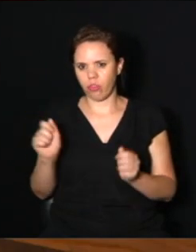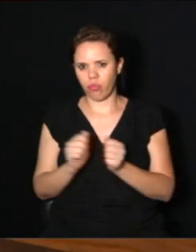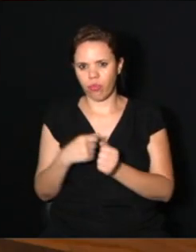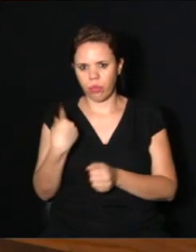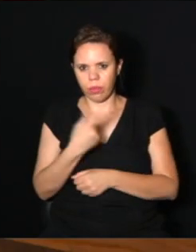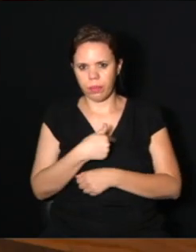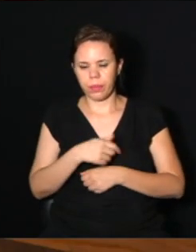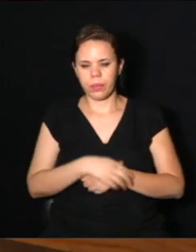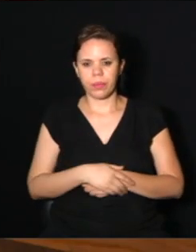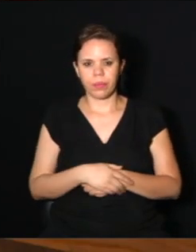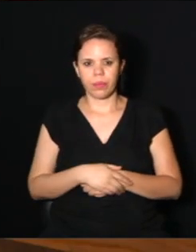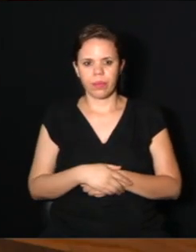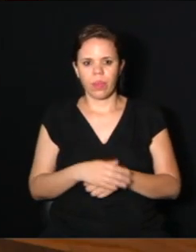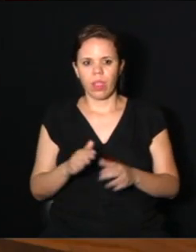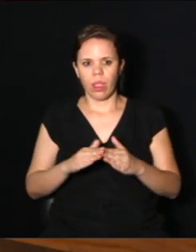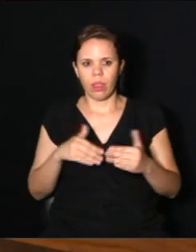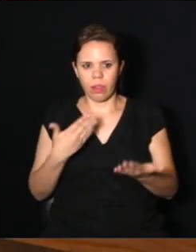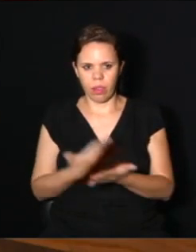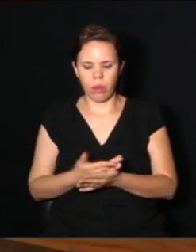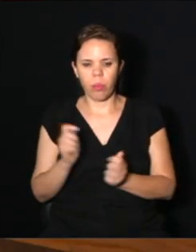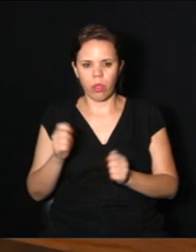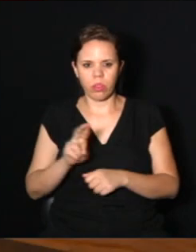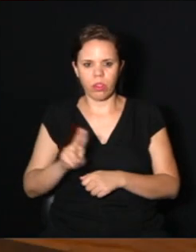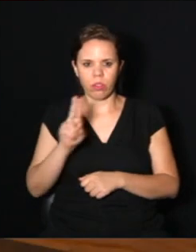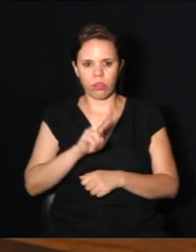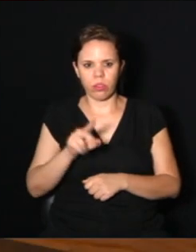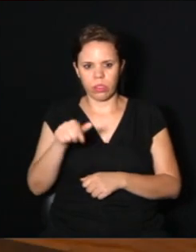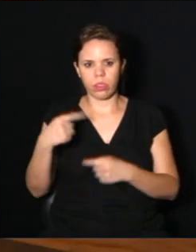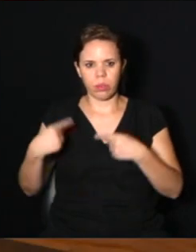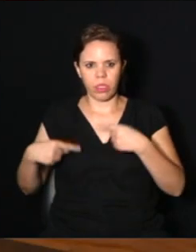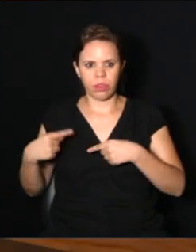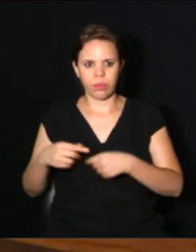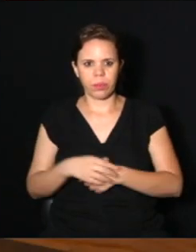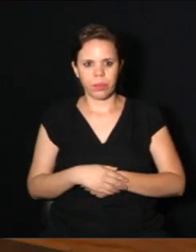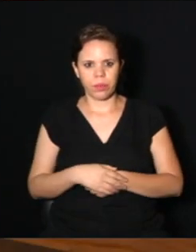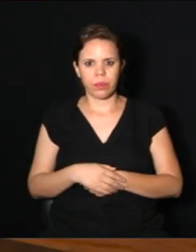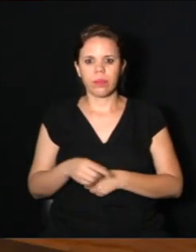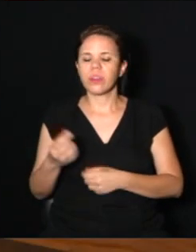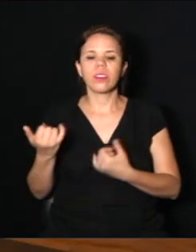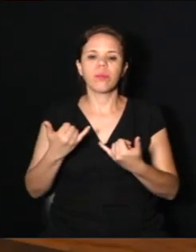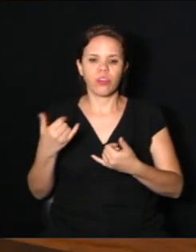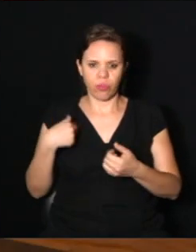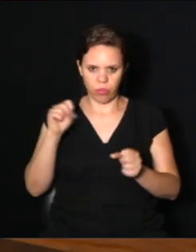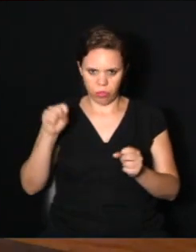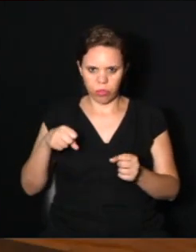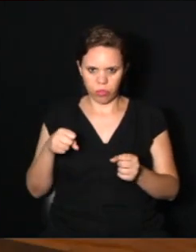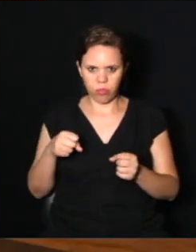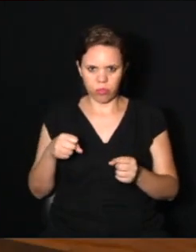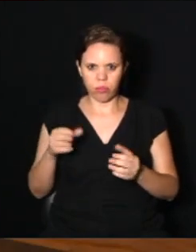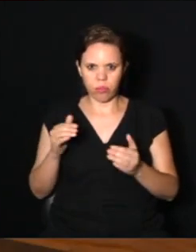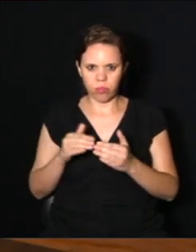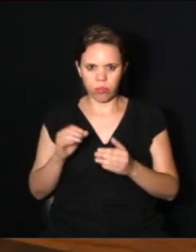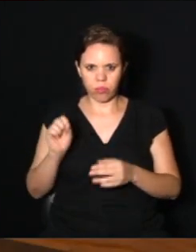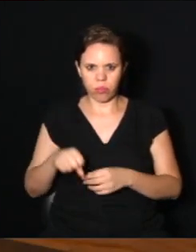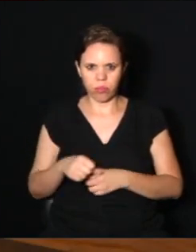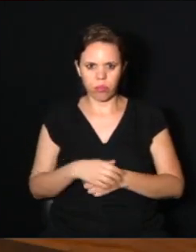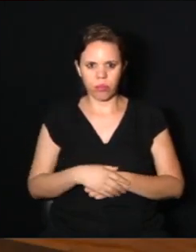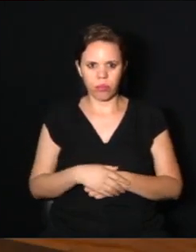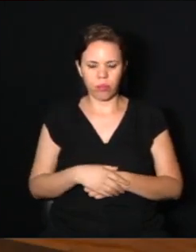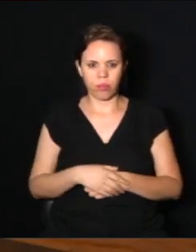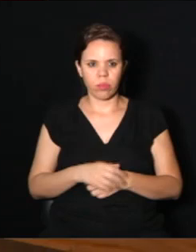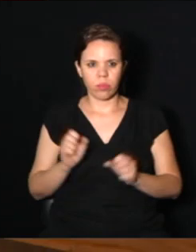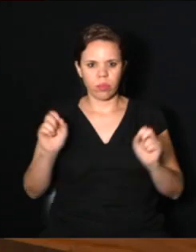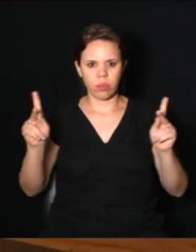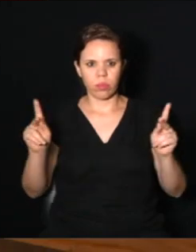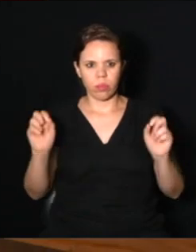gente esses requerimentos. Isso pode ser útil para subsidiar esse debate. O que vocês me dizem? De acordo? Ok, acho que é só bom fazer um ok